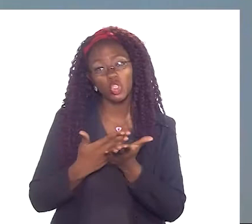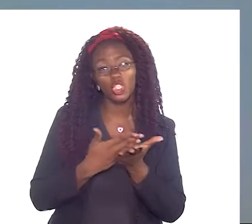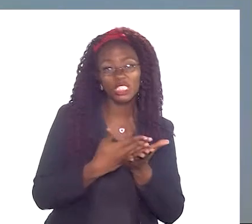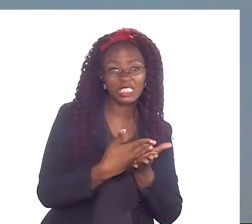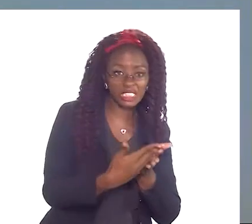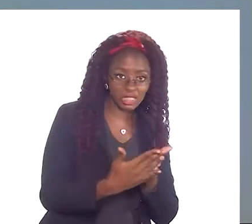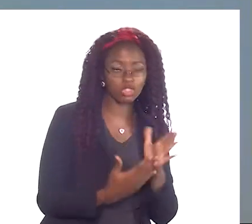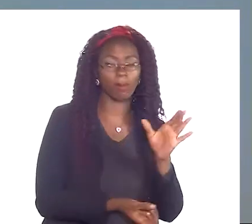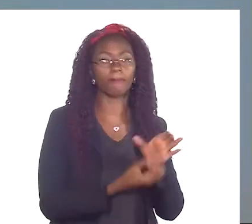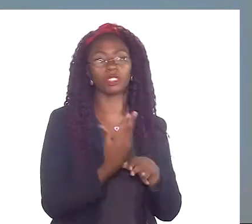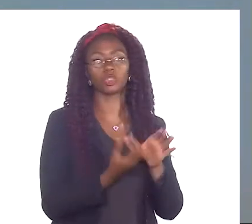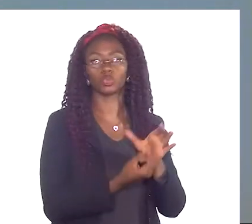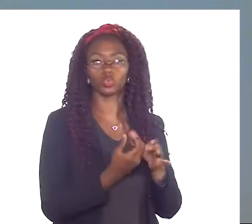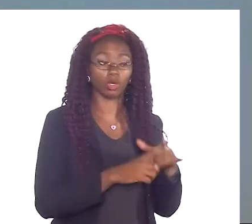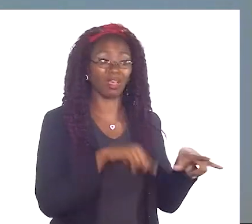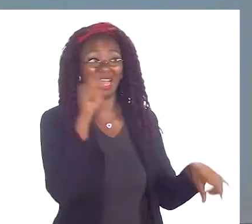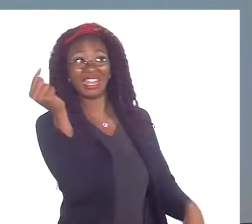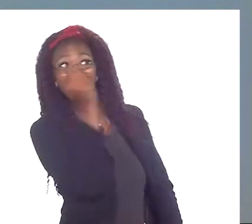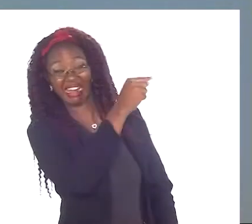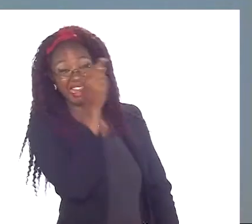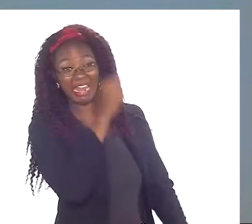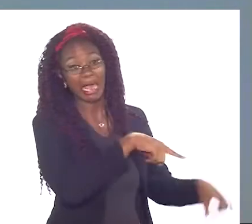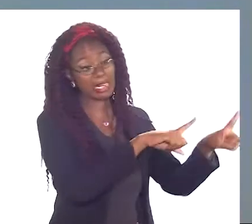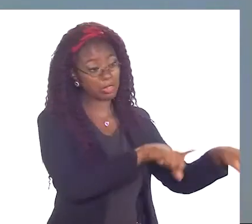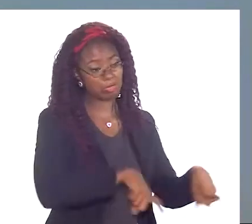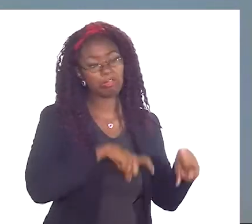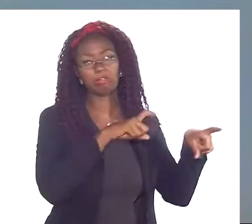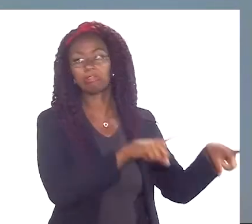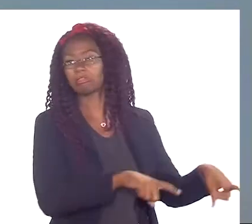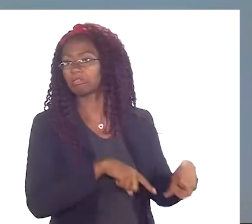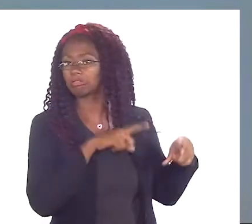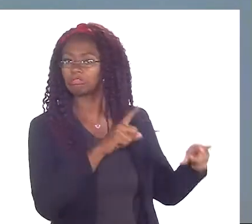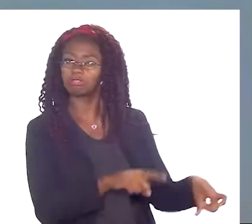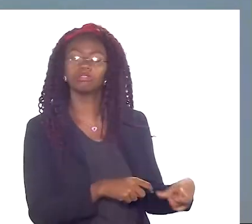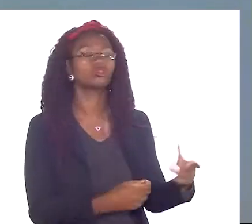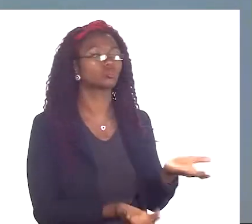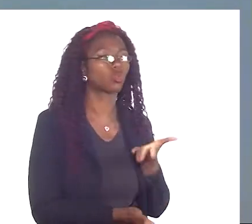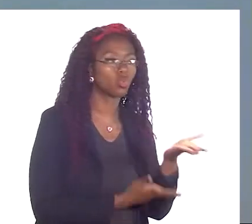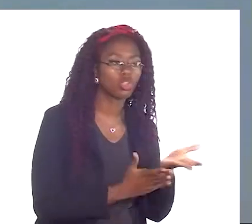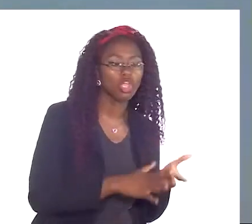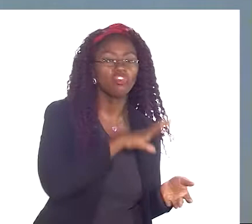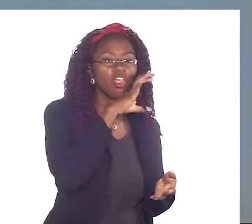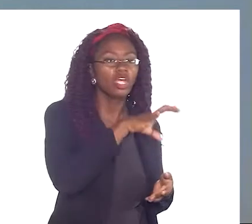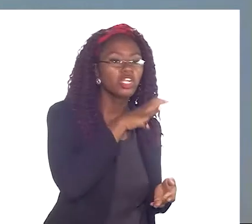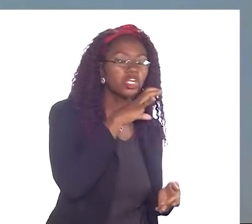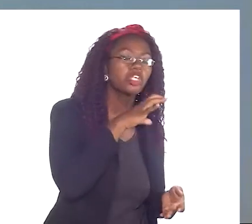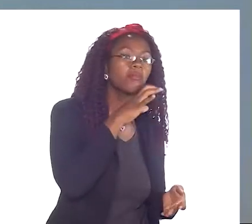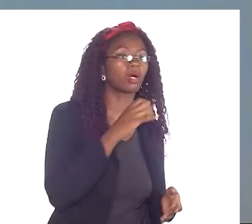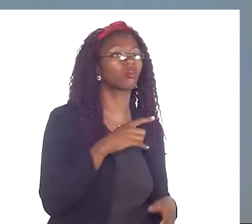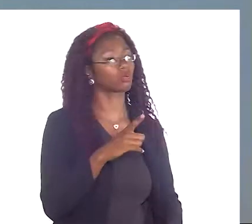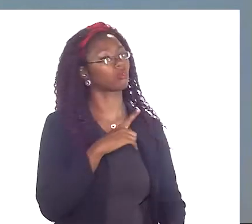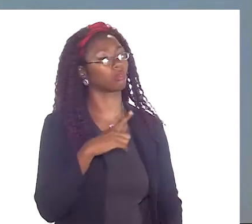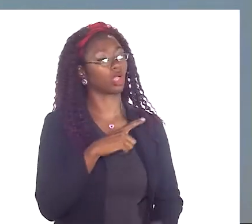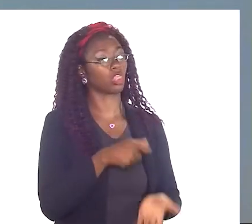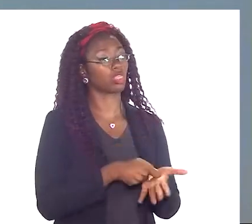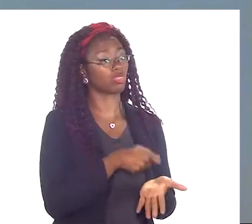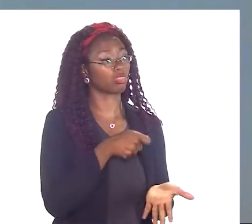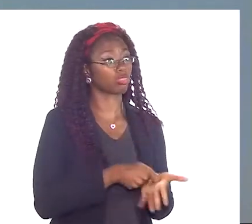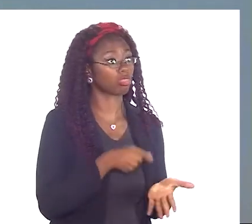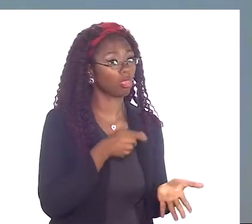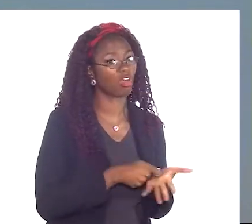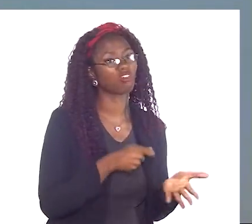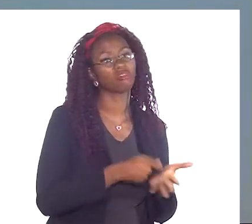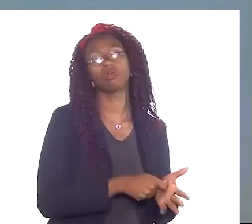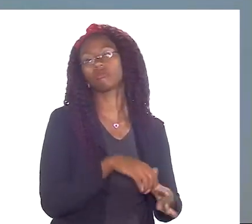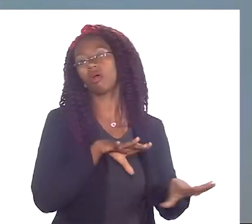início da nossa cadeia produtiva, que é no campo, né, com atividades agropecuárias, onde a gente tem uma exigência de ter